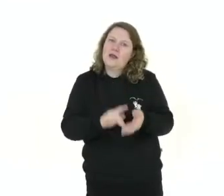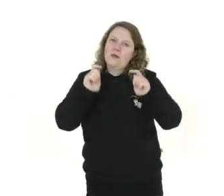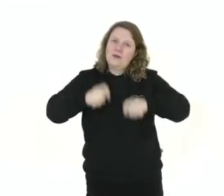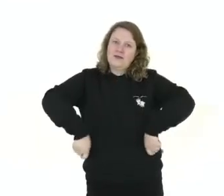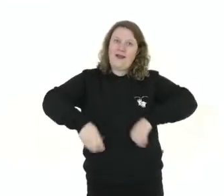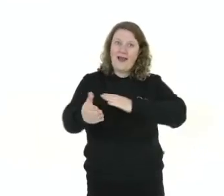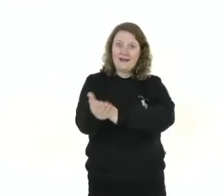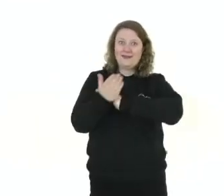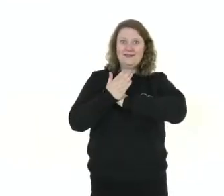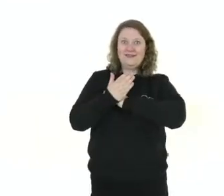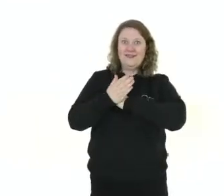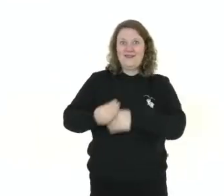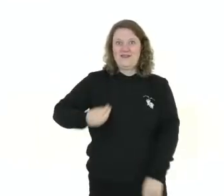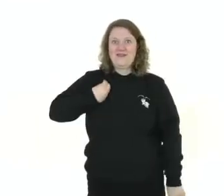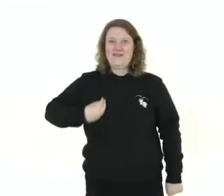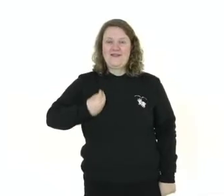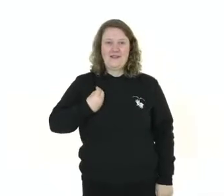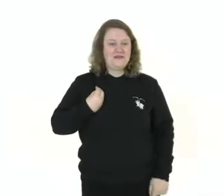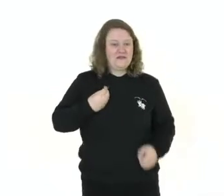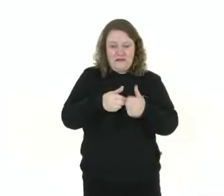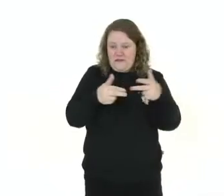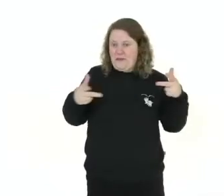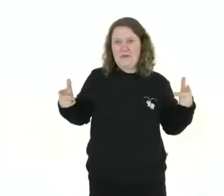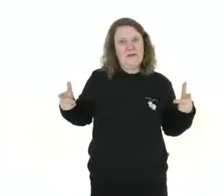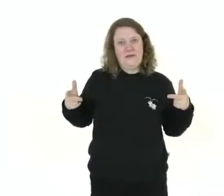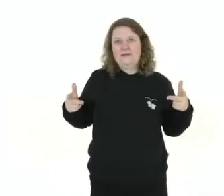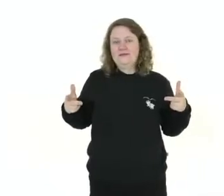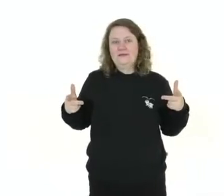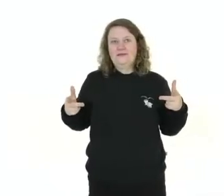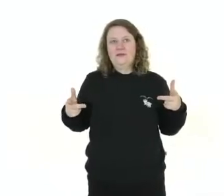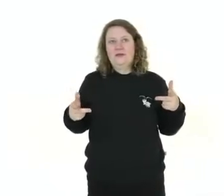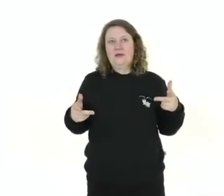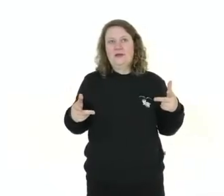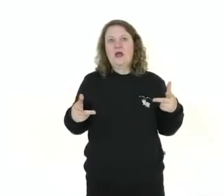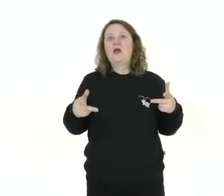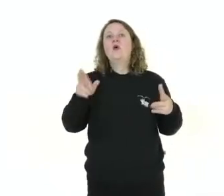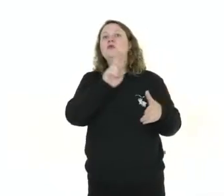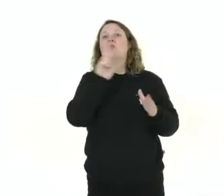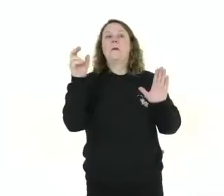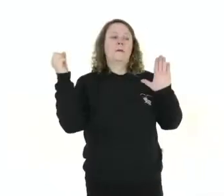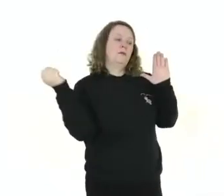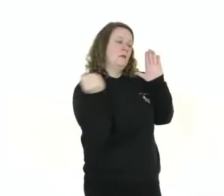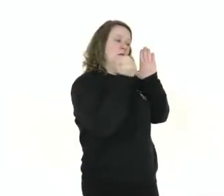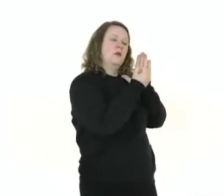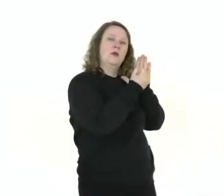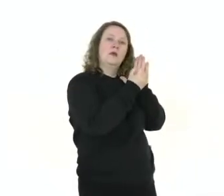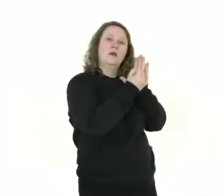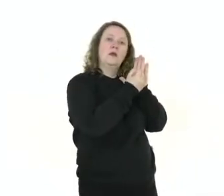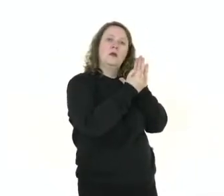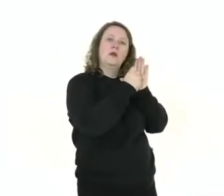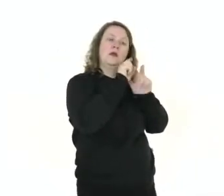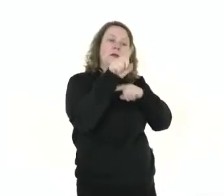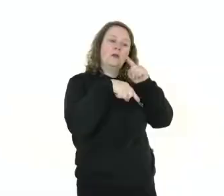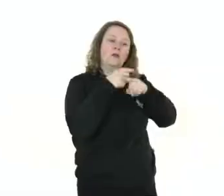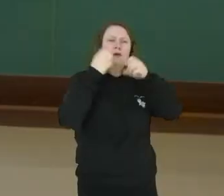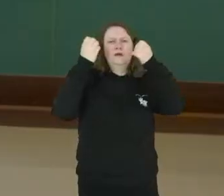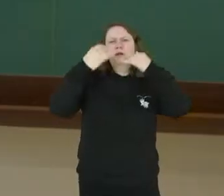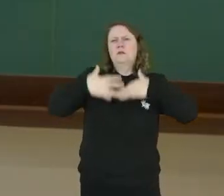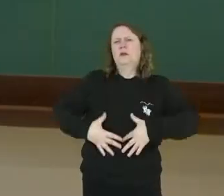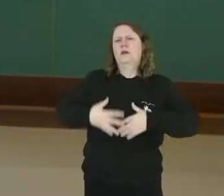sua vida em alguma ação. Dê um nome ao aplicativo e explique para que como